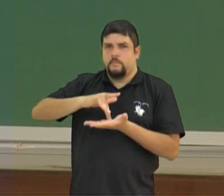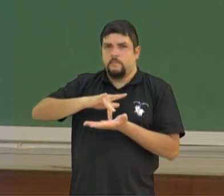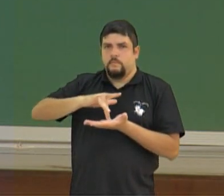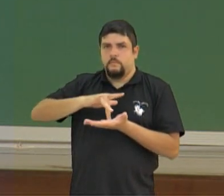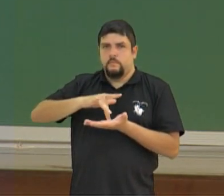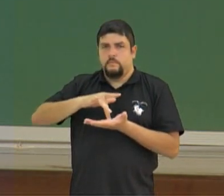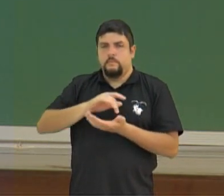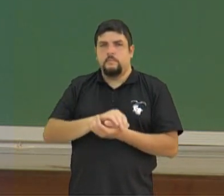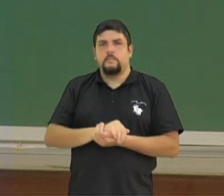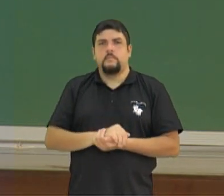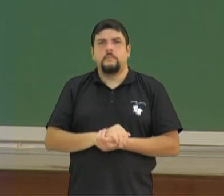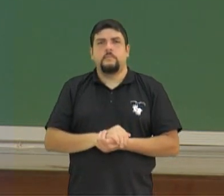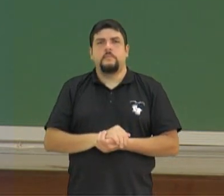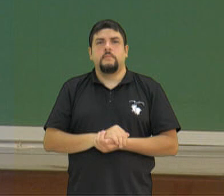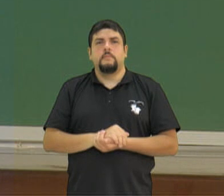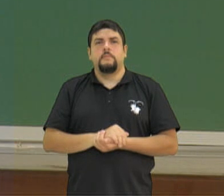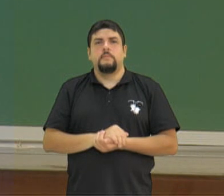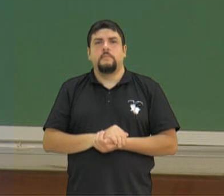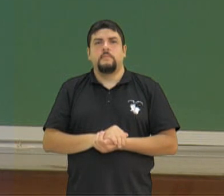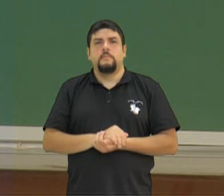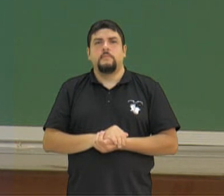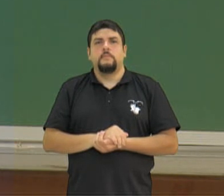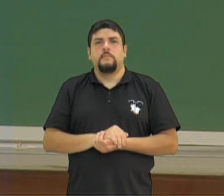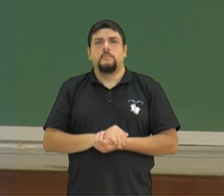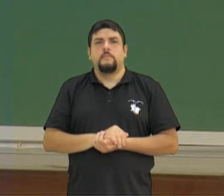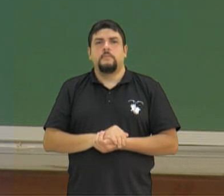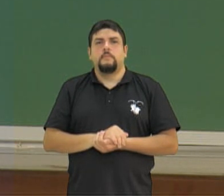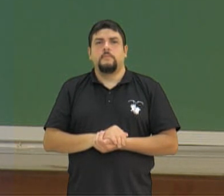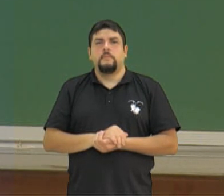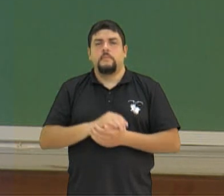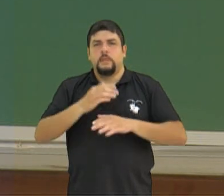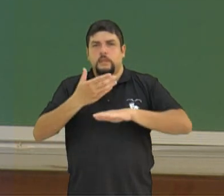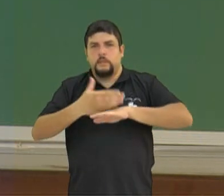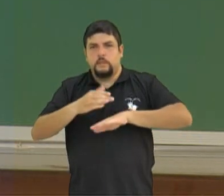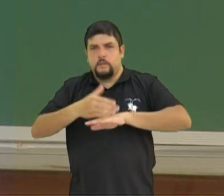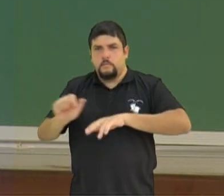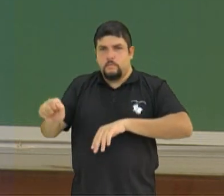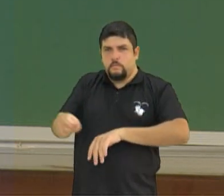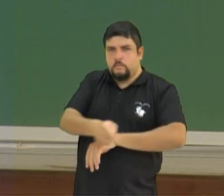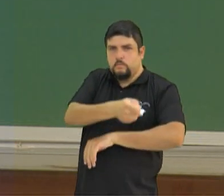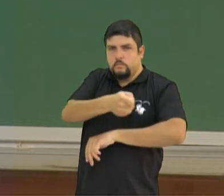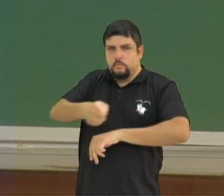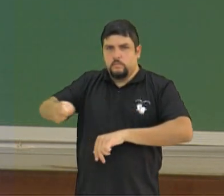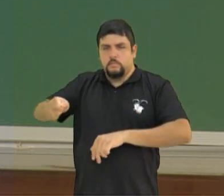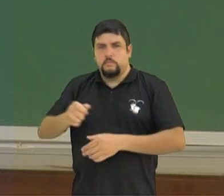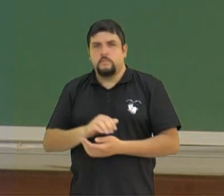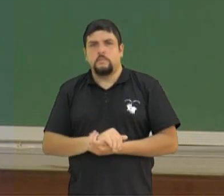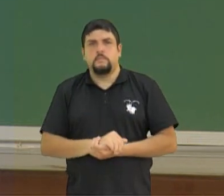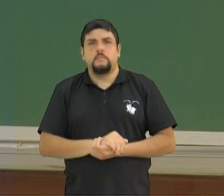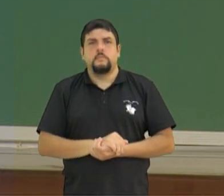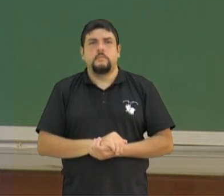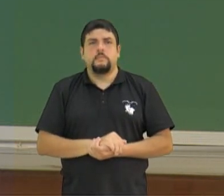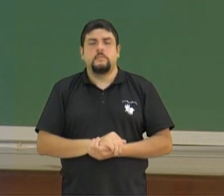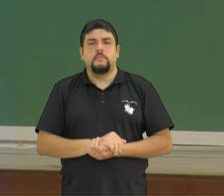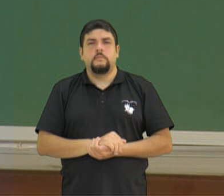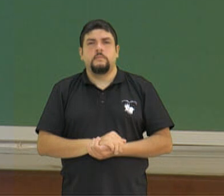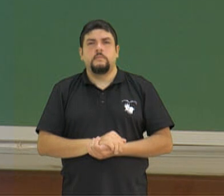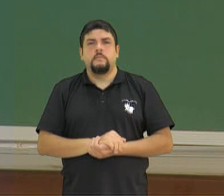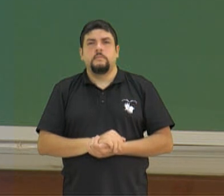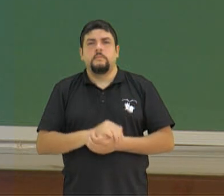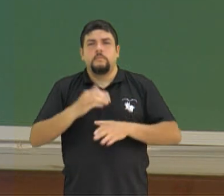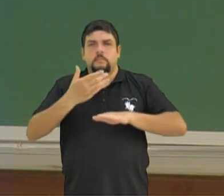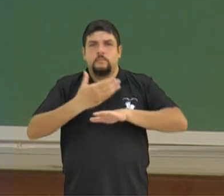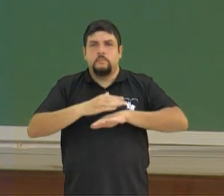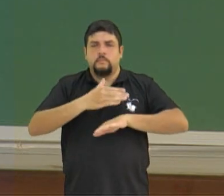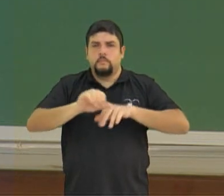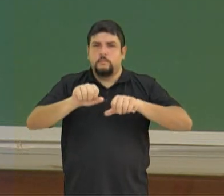Aqui na terceira imagem, nós temos uma praticante do tênis, letra B. Aqui nesta imagem, um praticante do